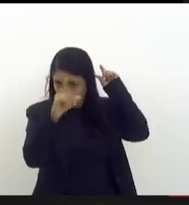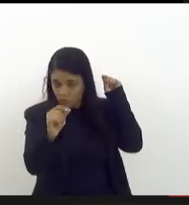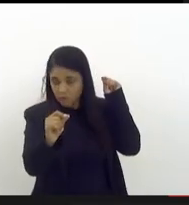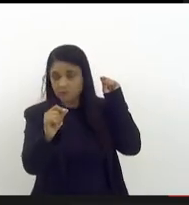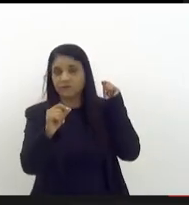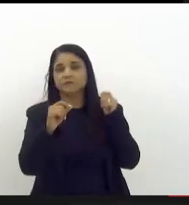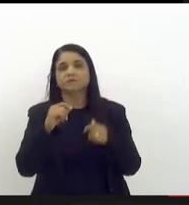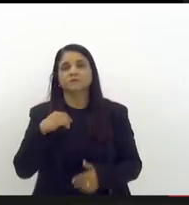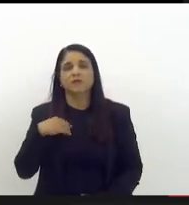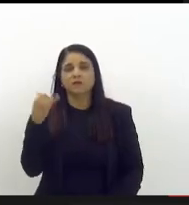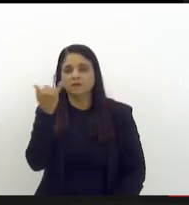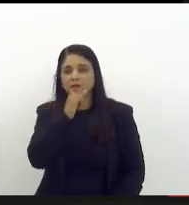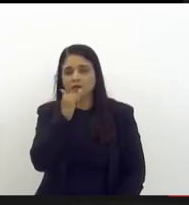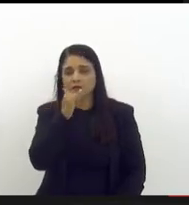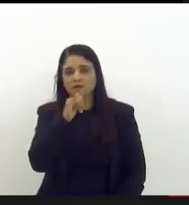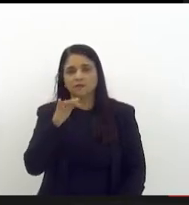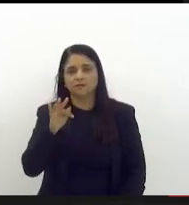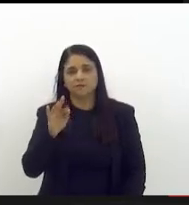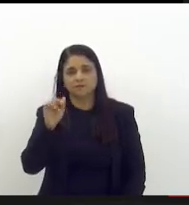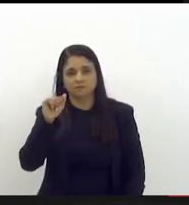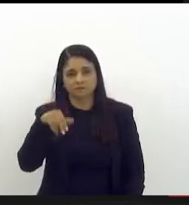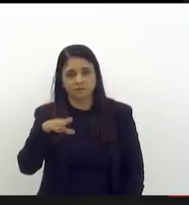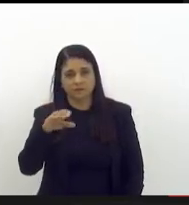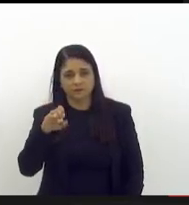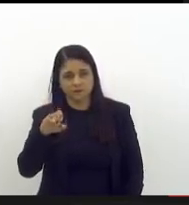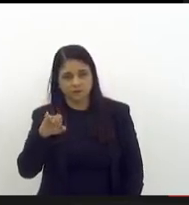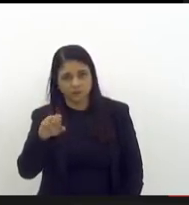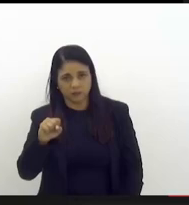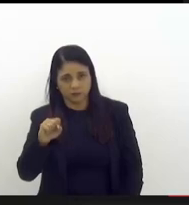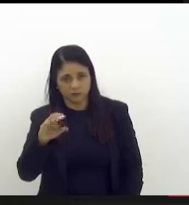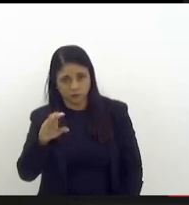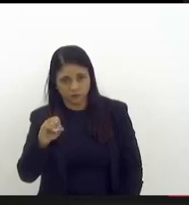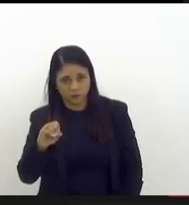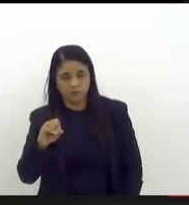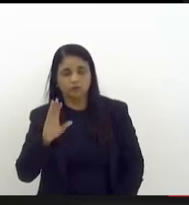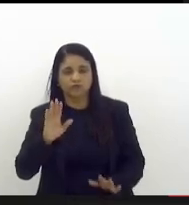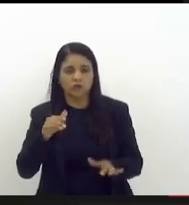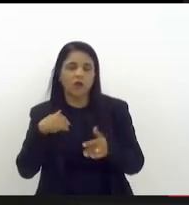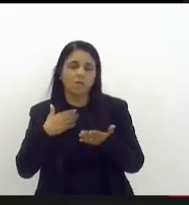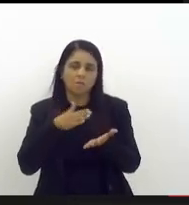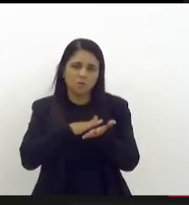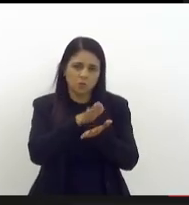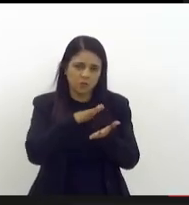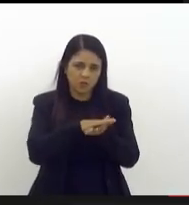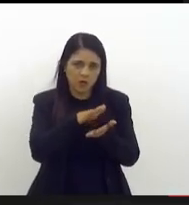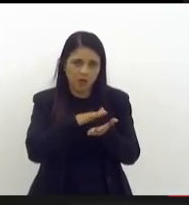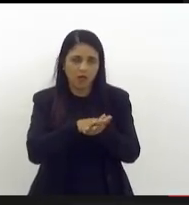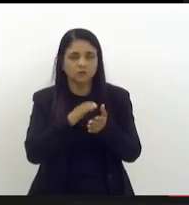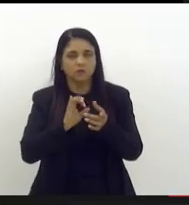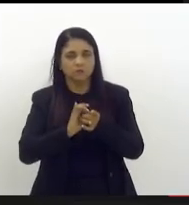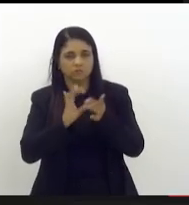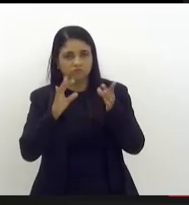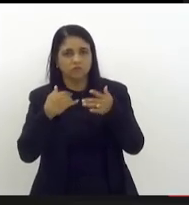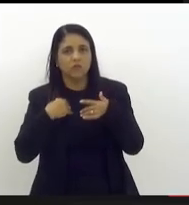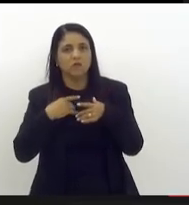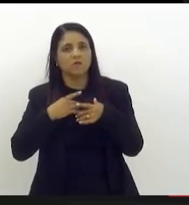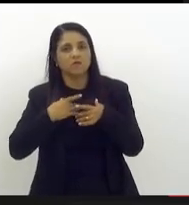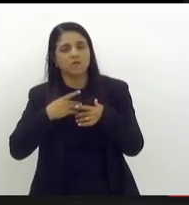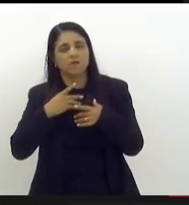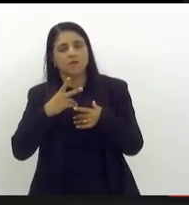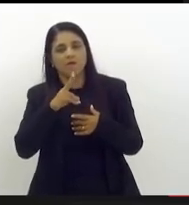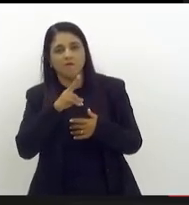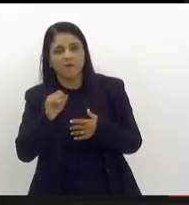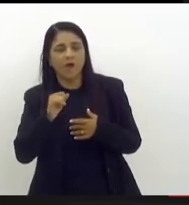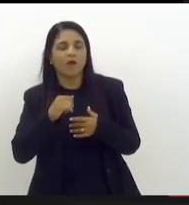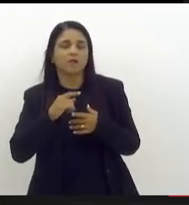e que a urgência já foi aprovada já foi publicada é que ele vai embora do Brasil no final